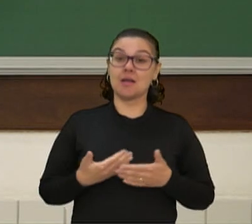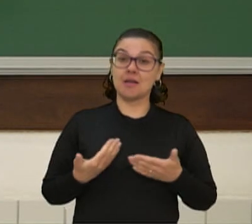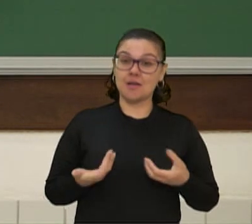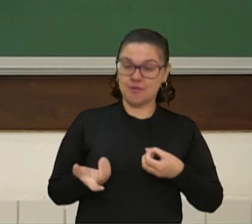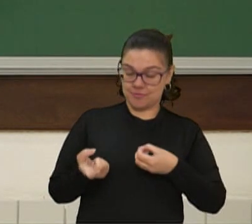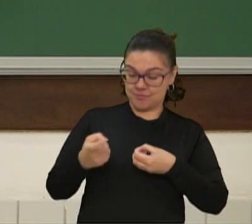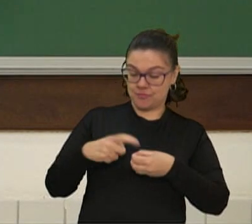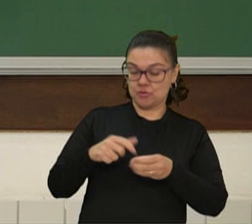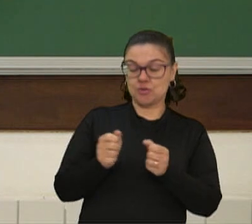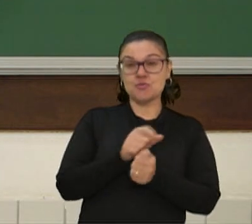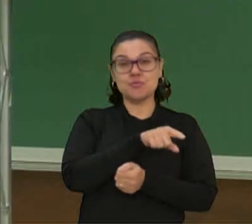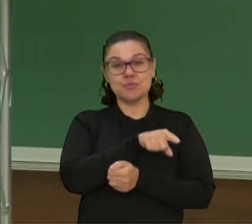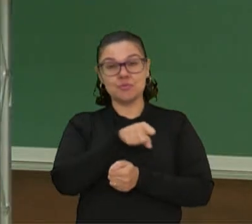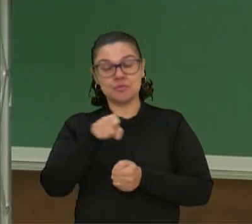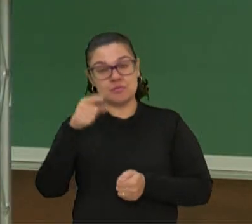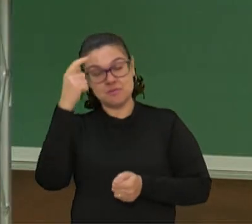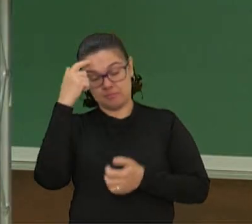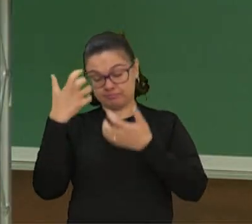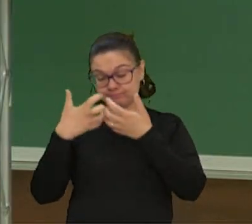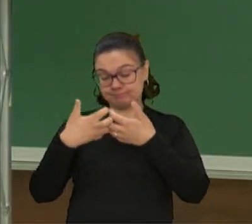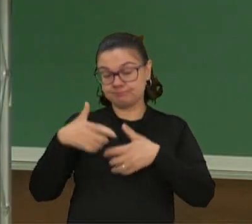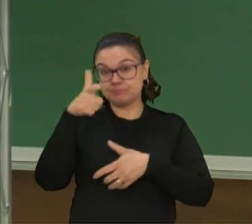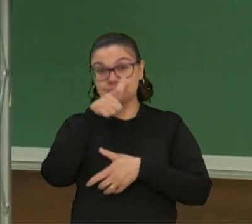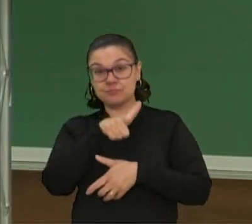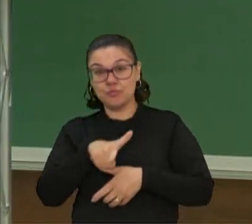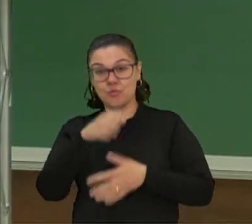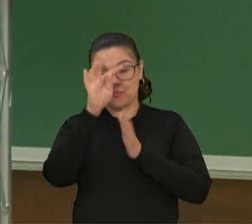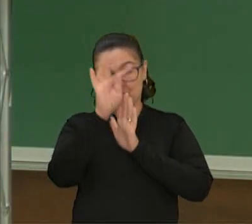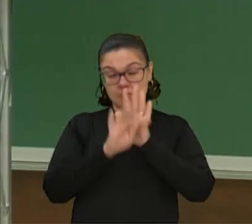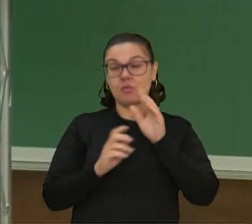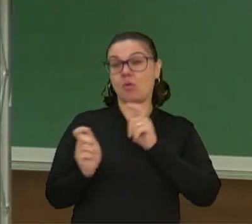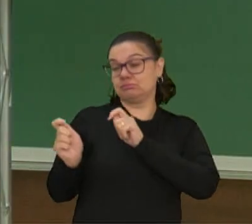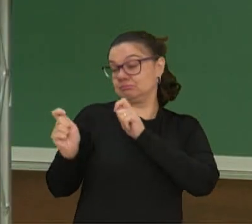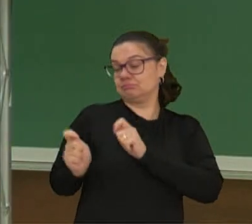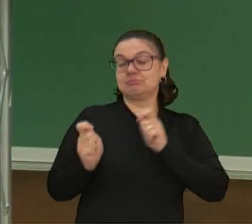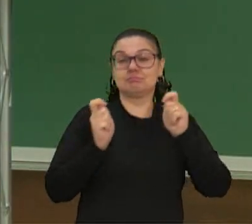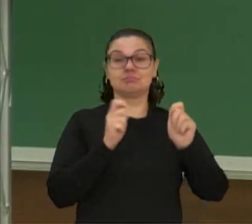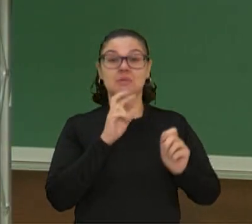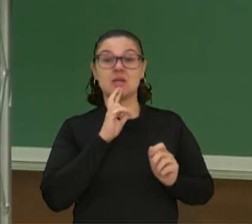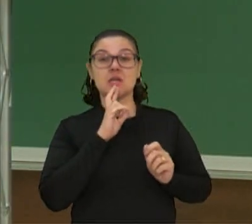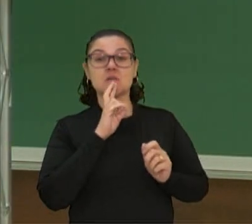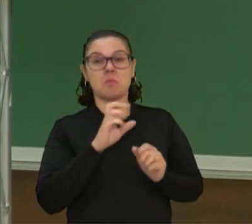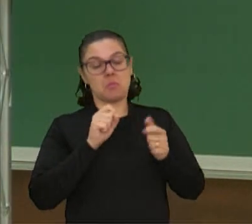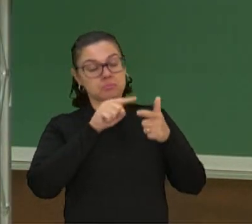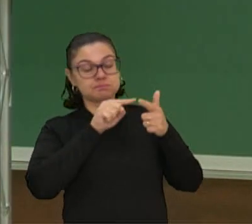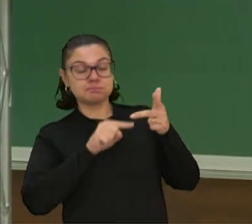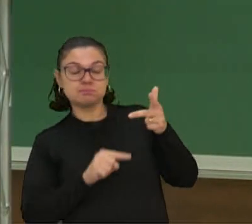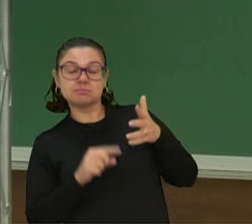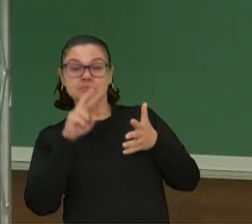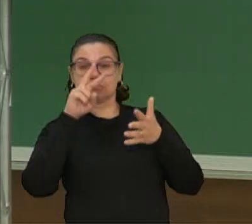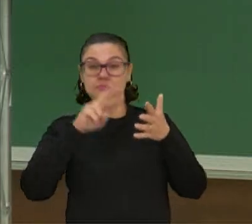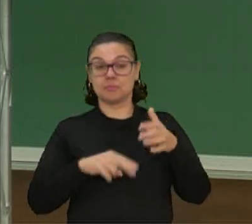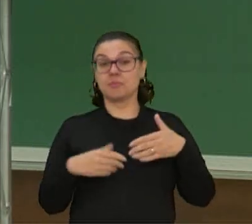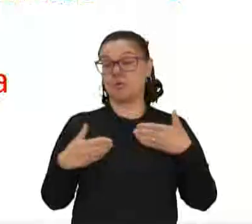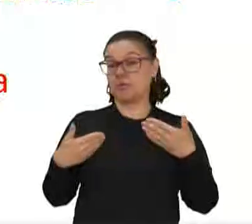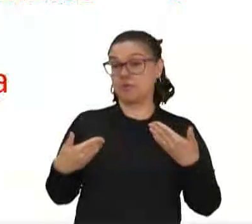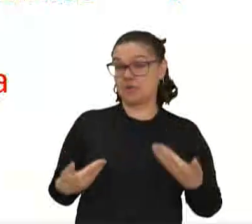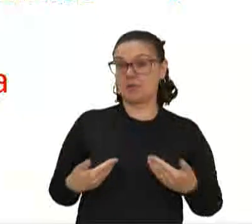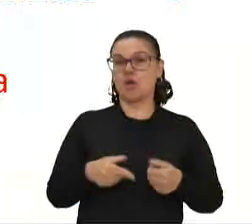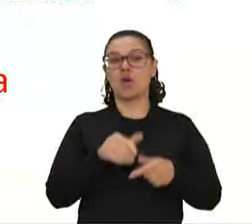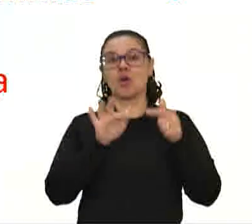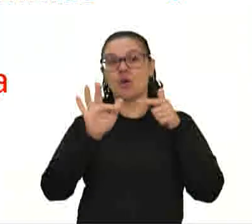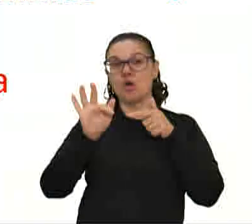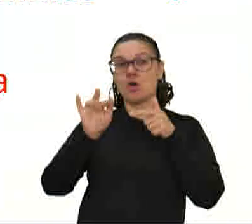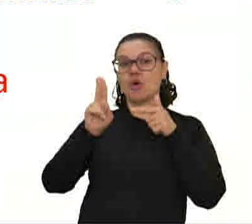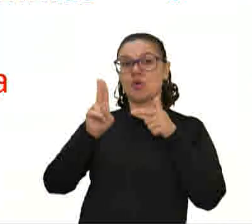Vamos junto, minha gente? Sempre repensar o texto? Quais são as possibilidades de resposta, as hipóteses de leitura? Pois bem,